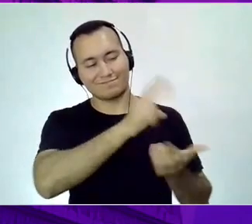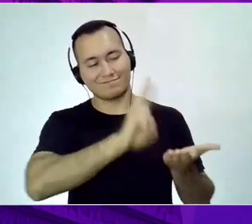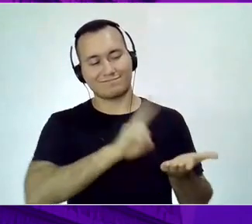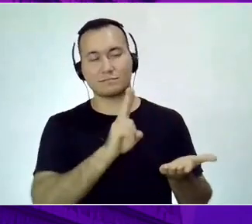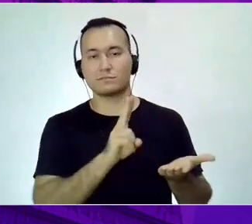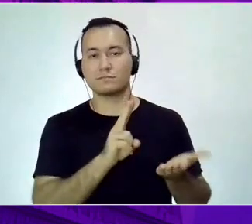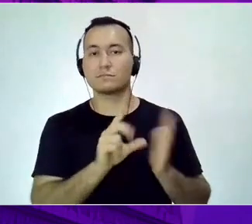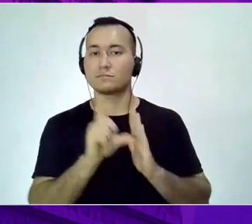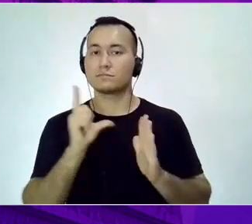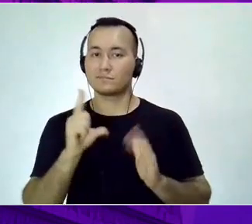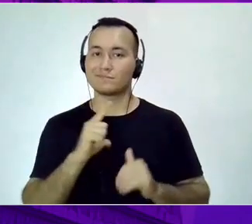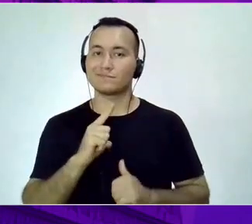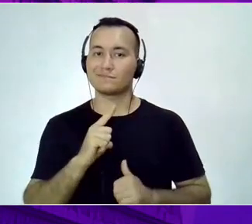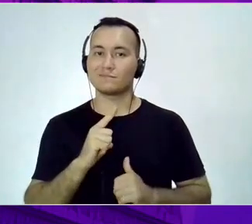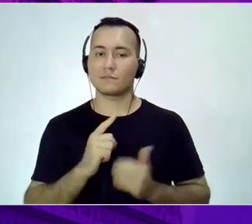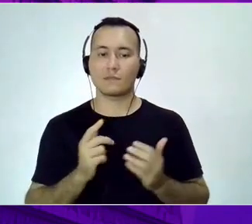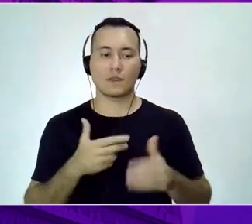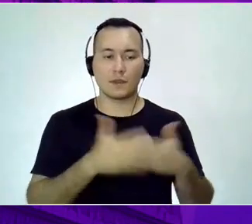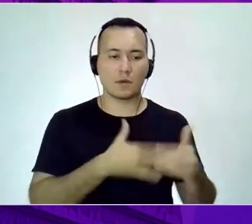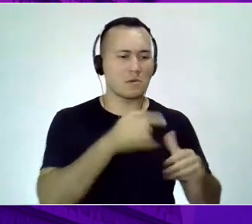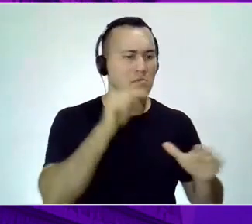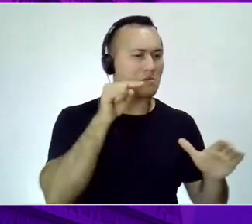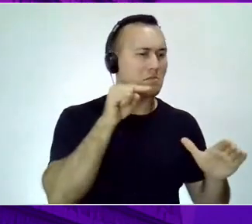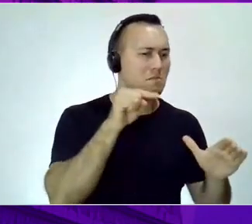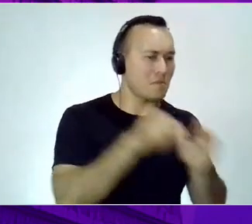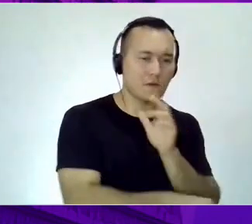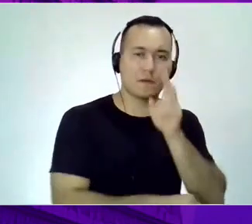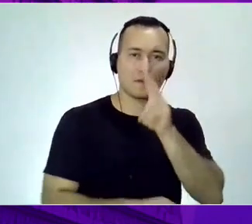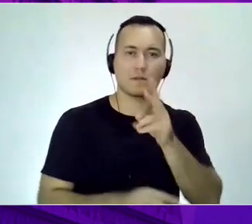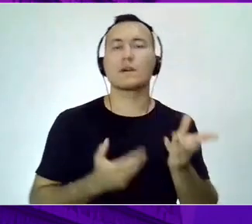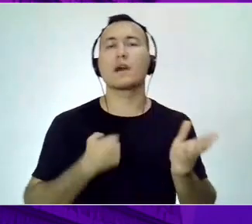Não são respostas fáceis. Tá?